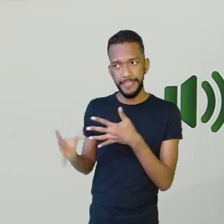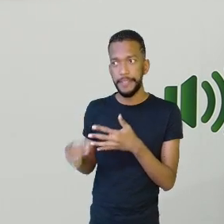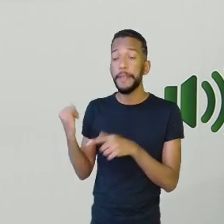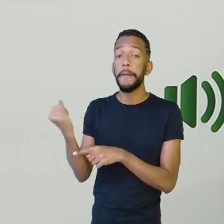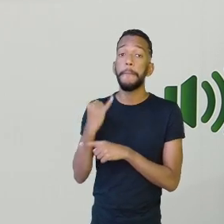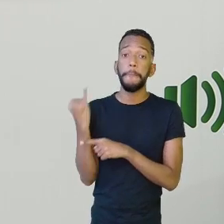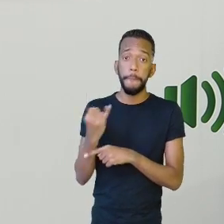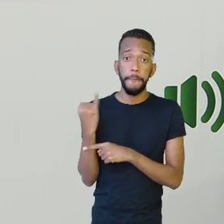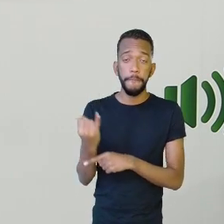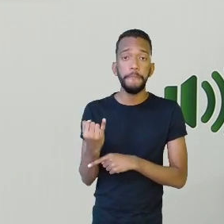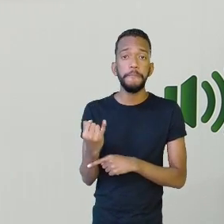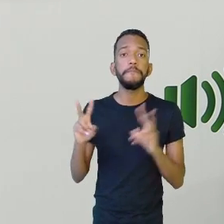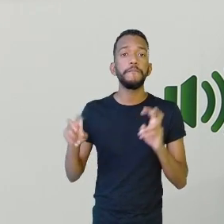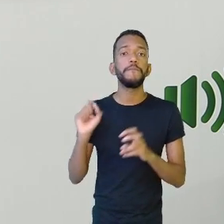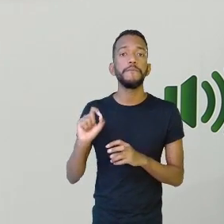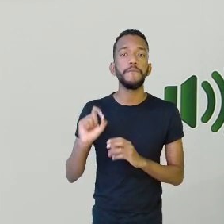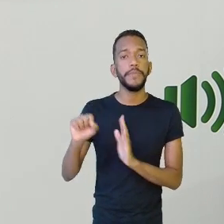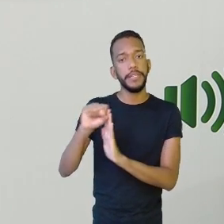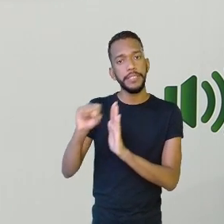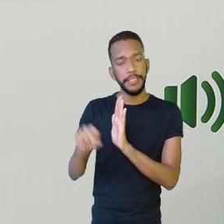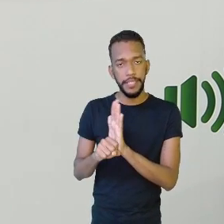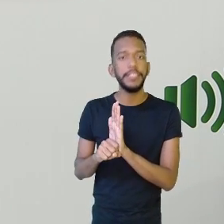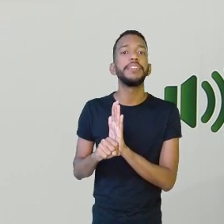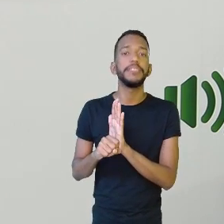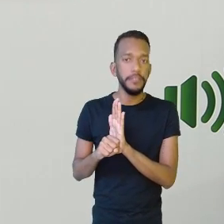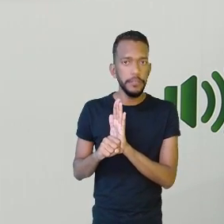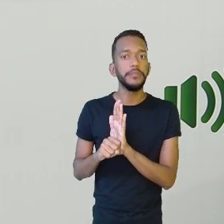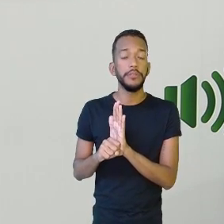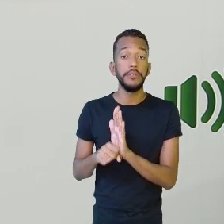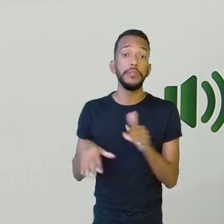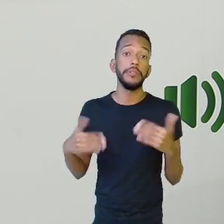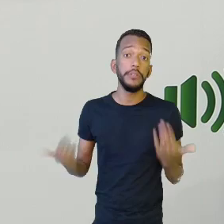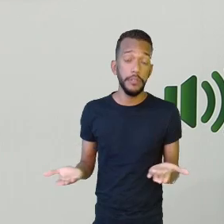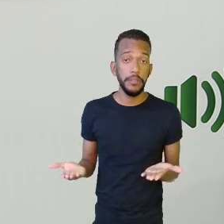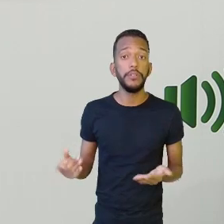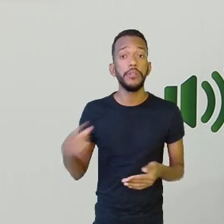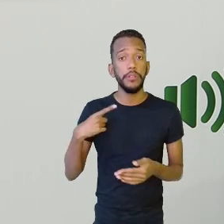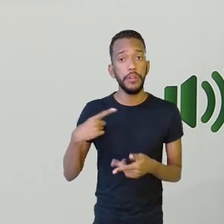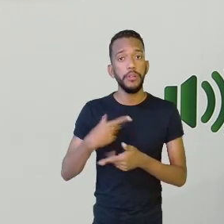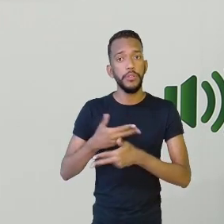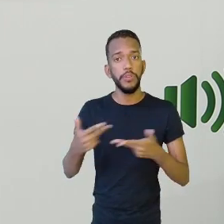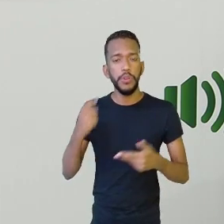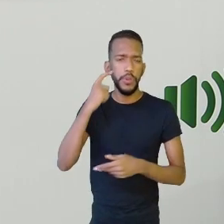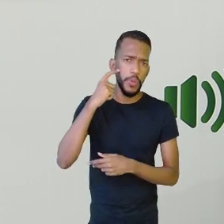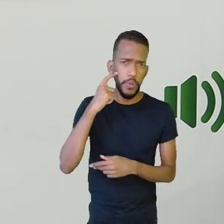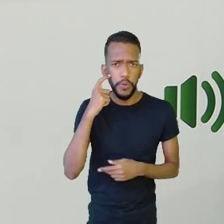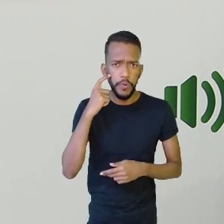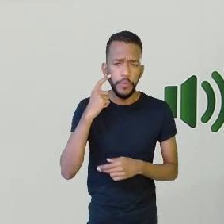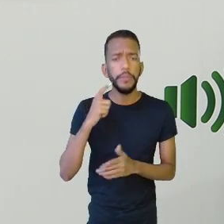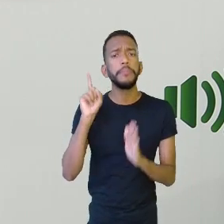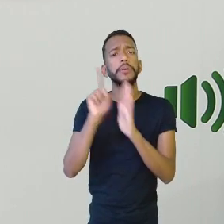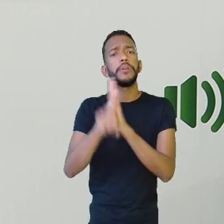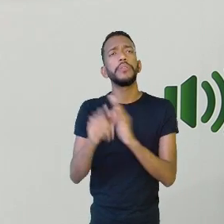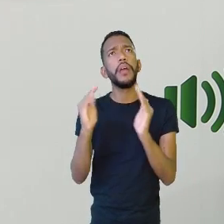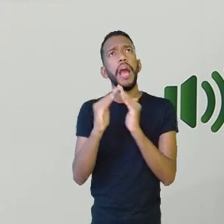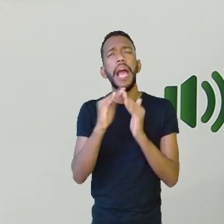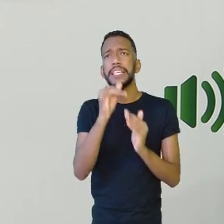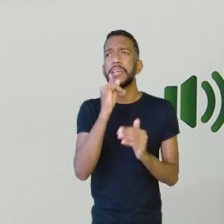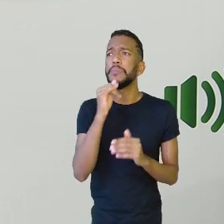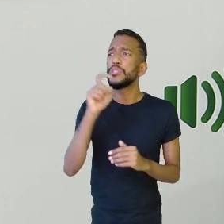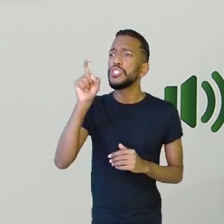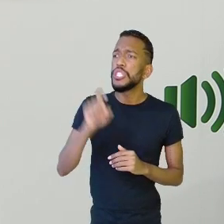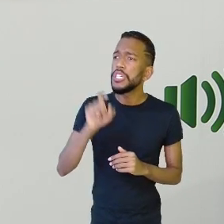eu falei bastante aqui sobre séculos. Então, se você tem alguma dúvida, pergunta em casa, esses algarismos romanos, o que